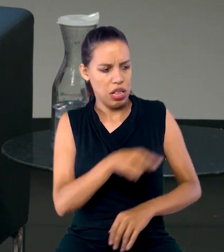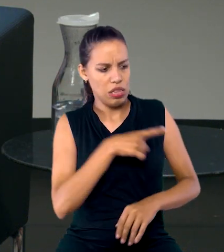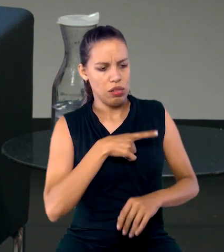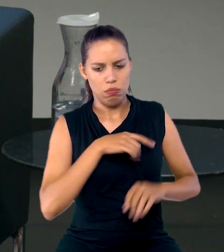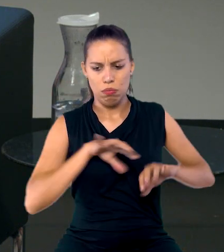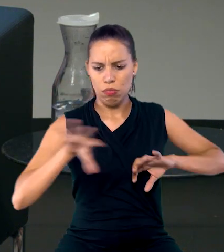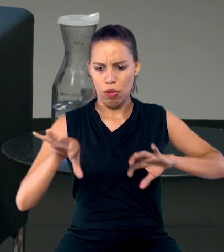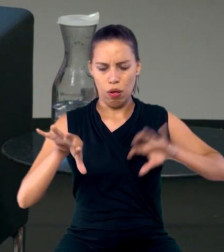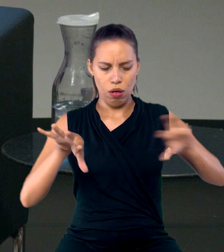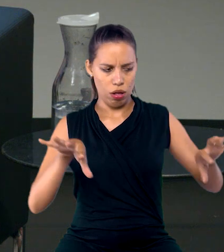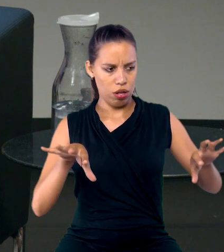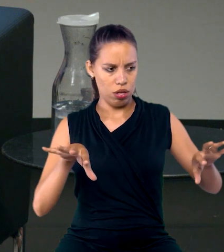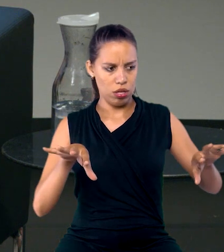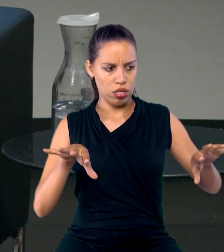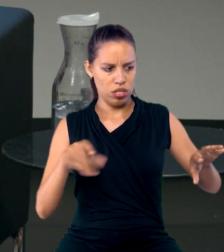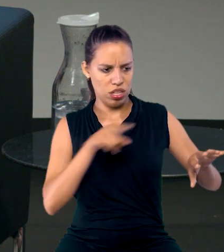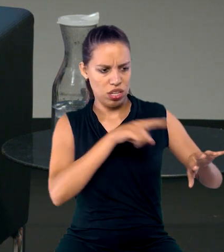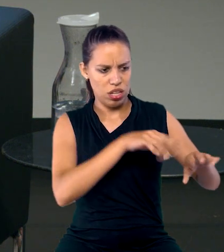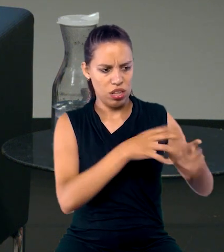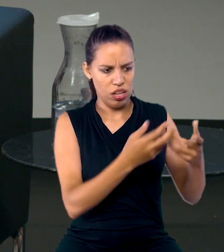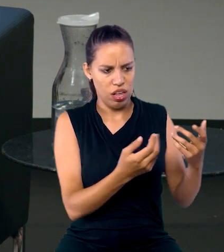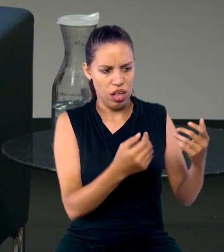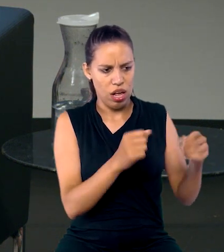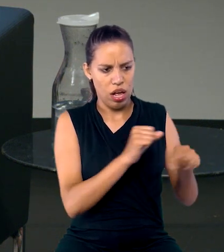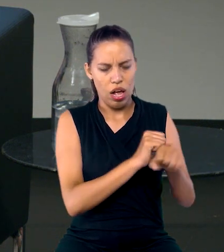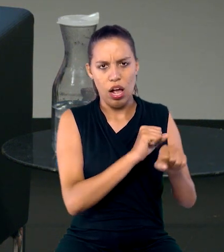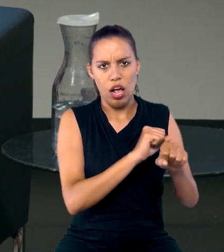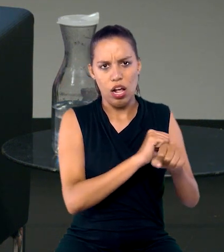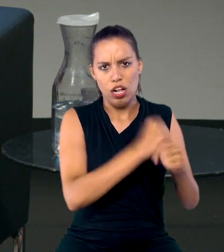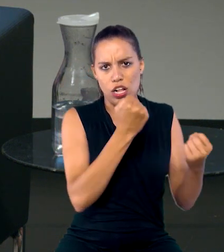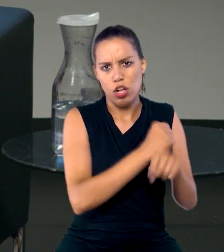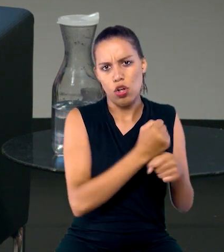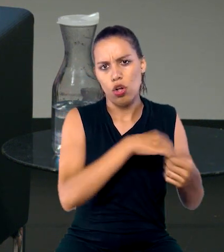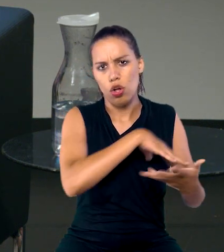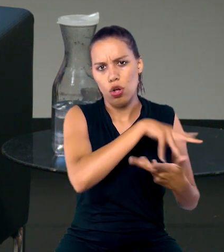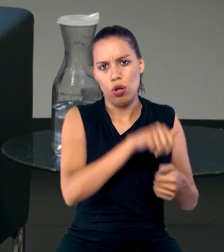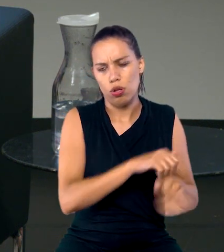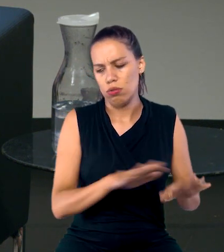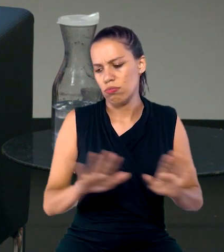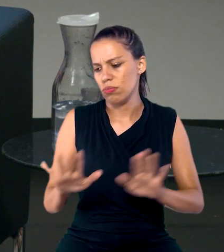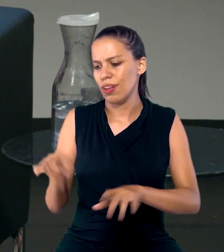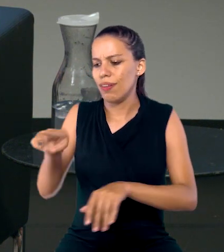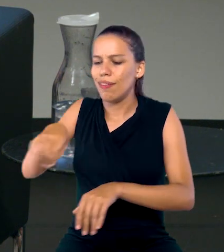mercadoria. Então, essa é